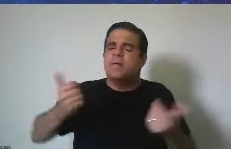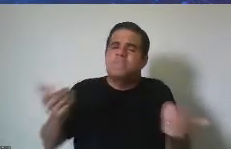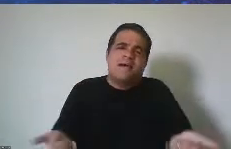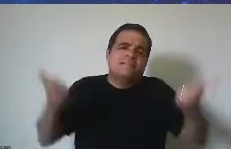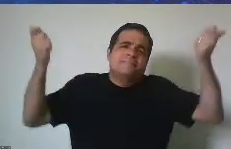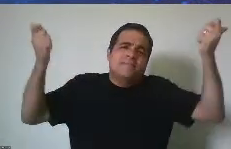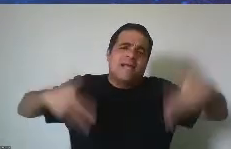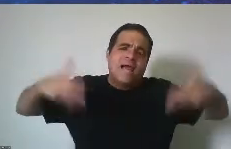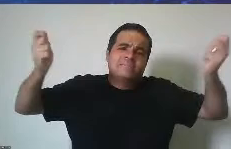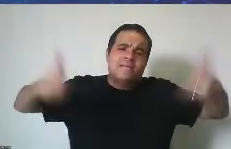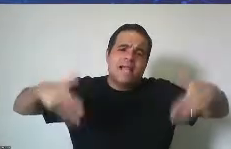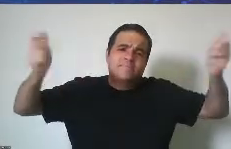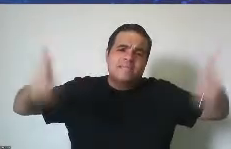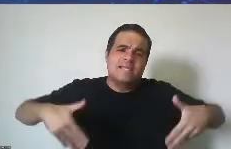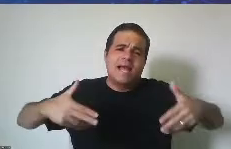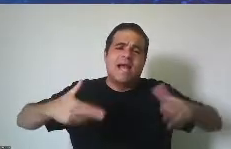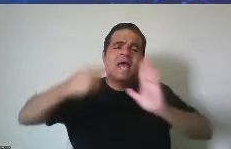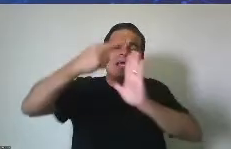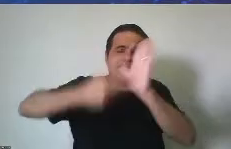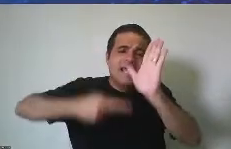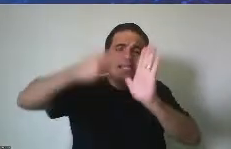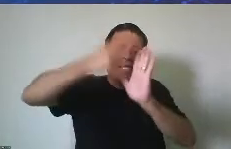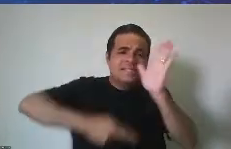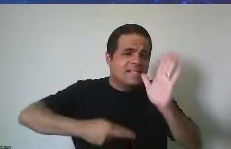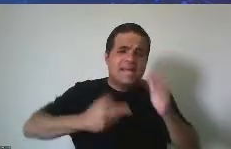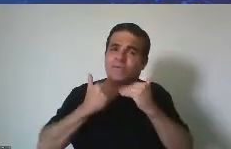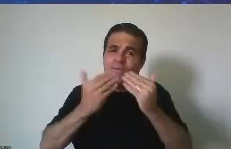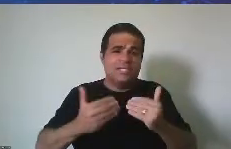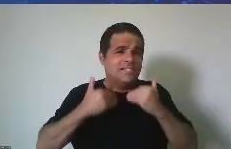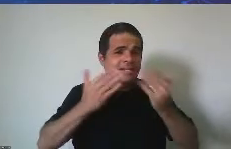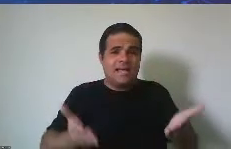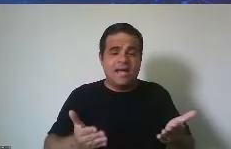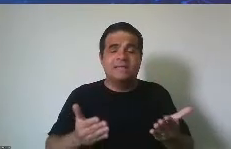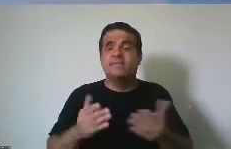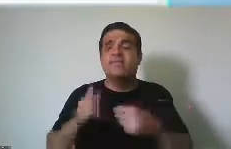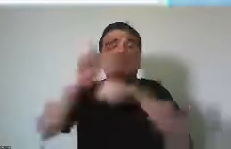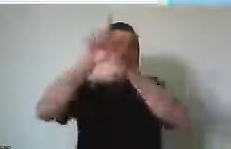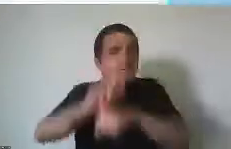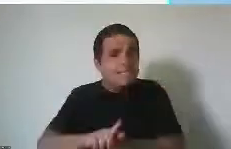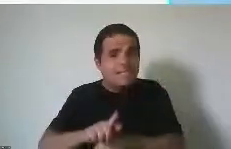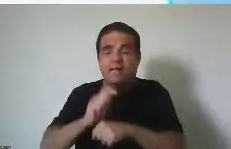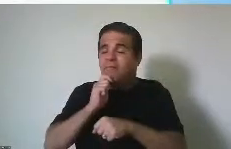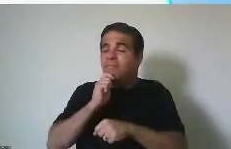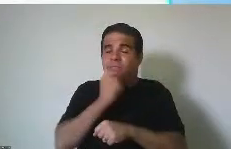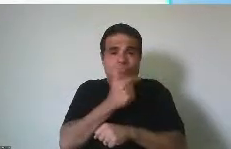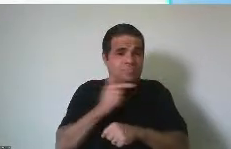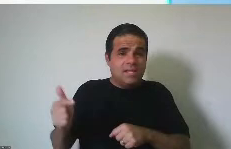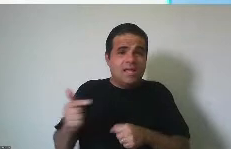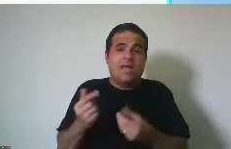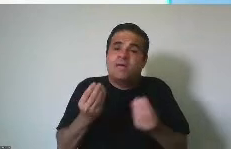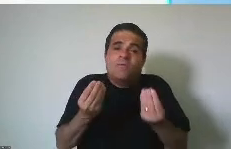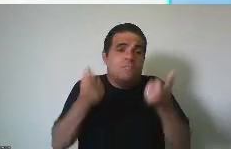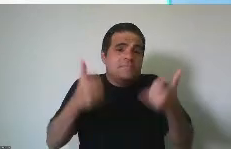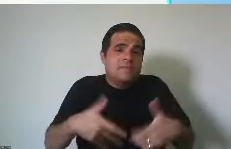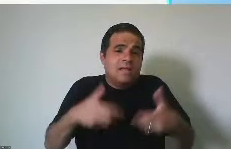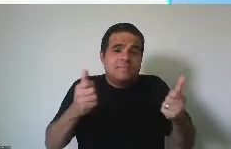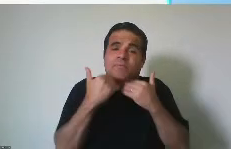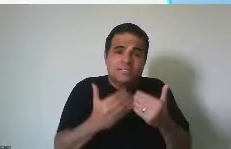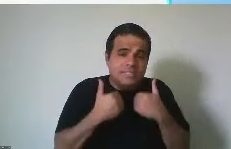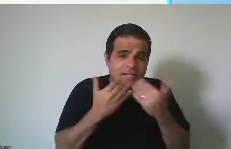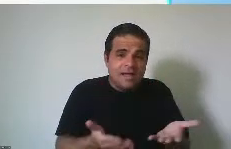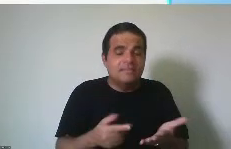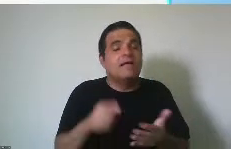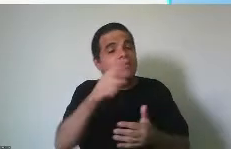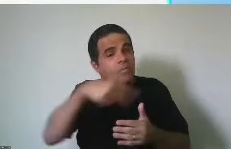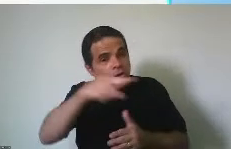receita se eu não tiver uma Gestão responsável dos custos da companhia E é isso que a gente